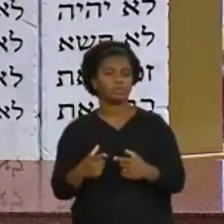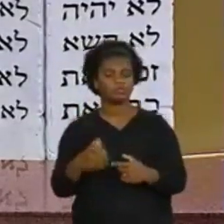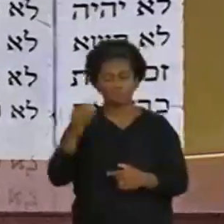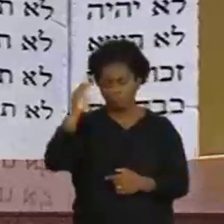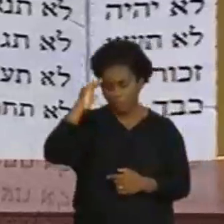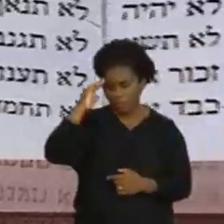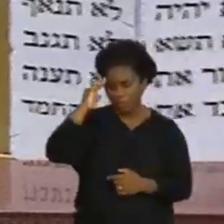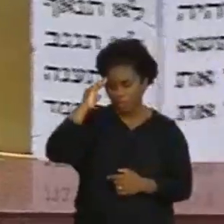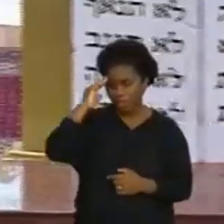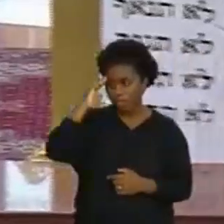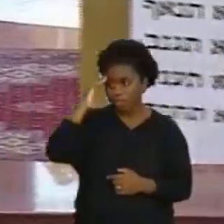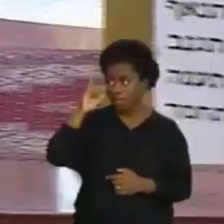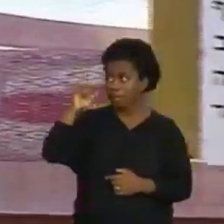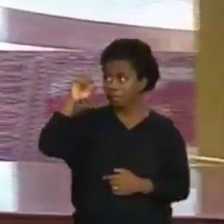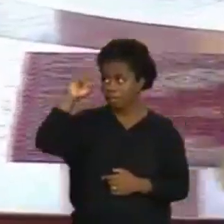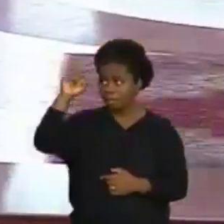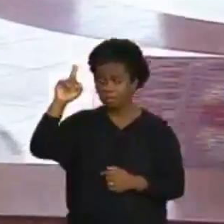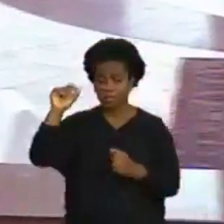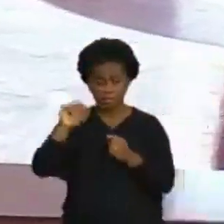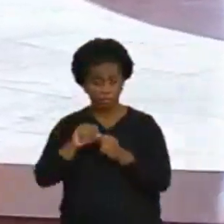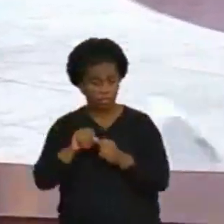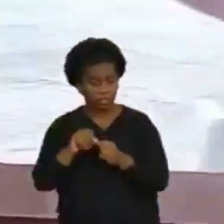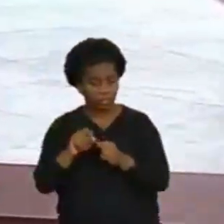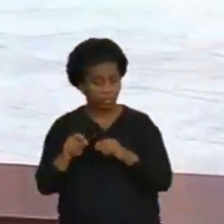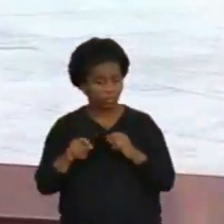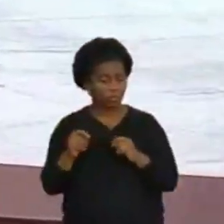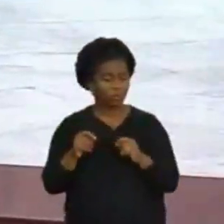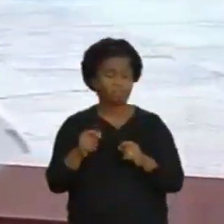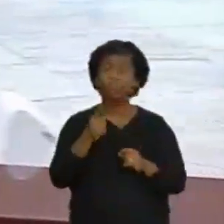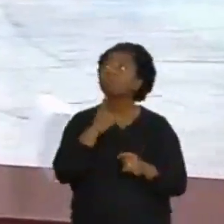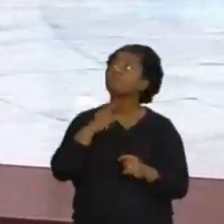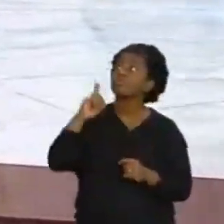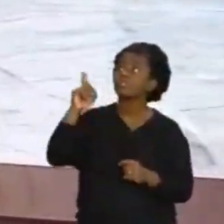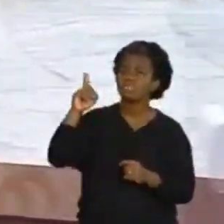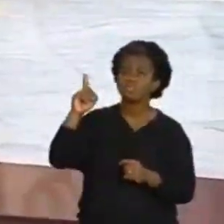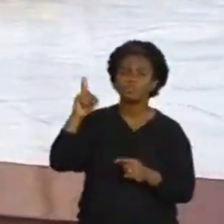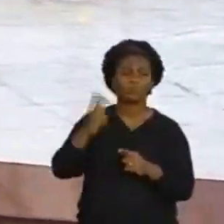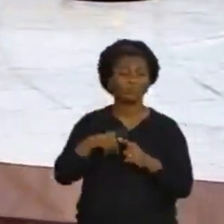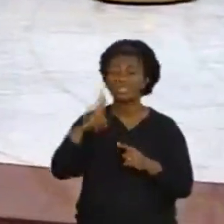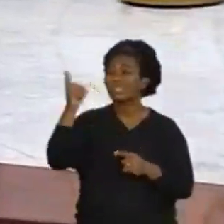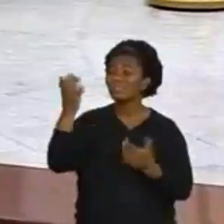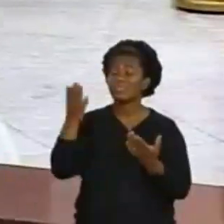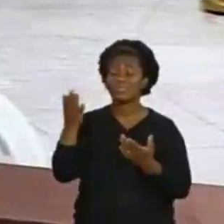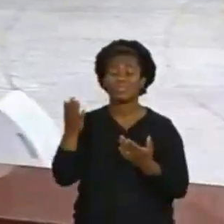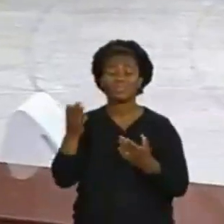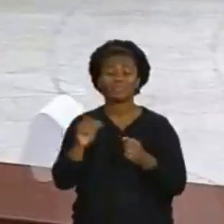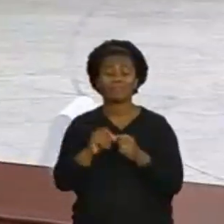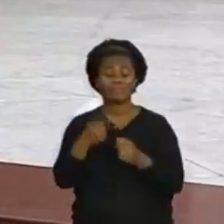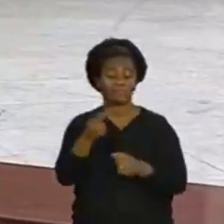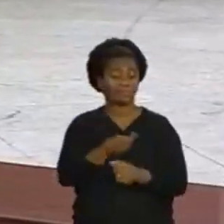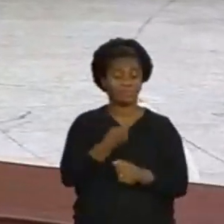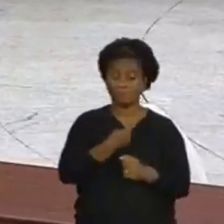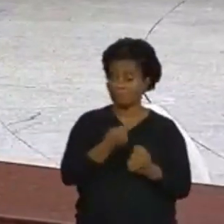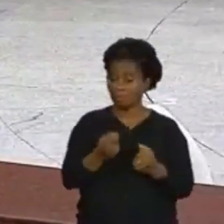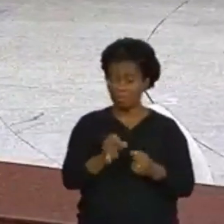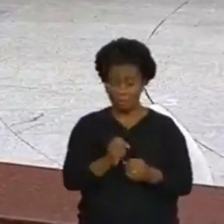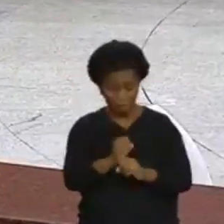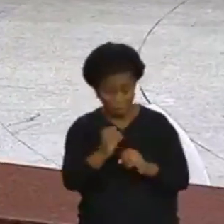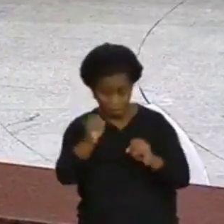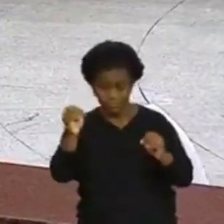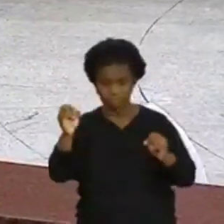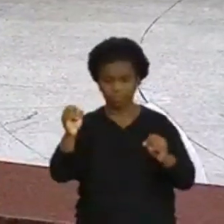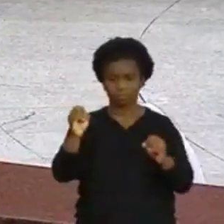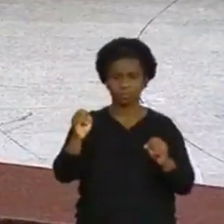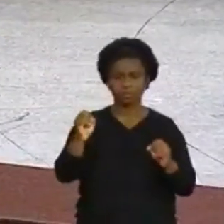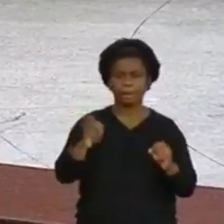Deus estava dizendo: para eu fazer o que eu quero, porque o que Deus quer fazer na sua vida é muito grande, é mais do